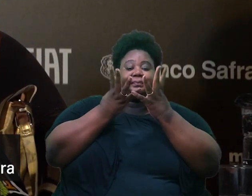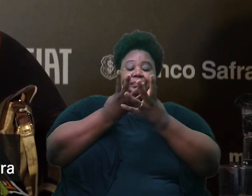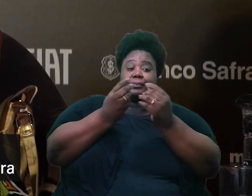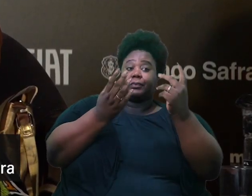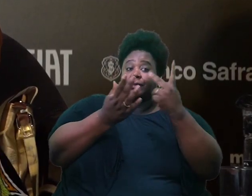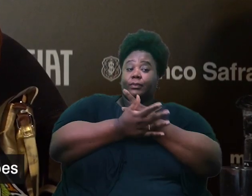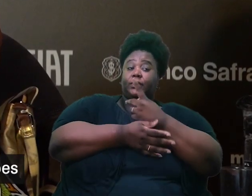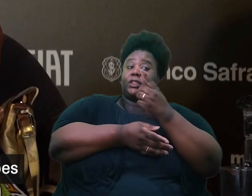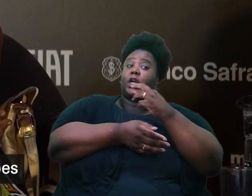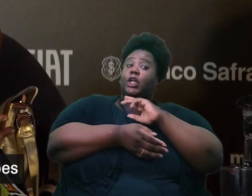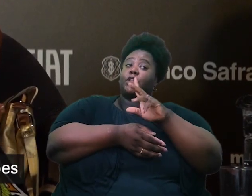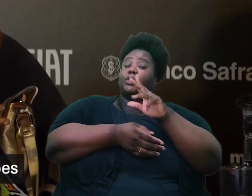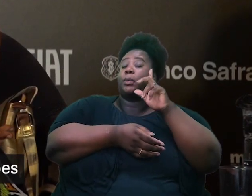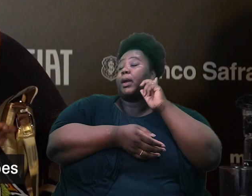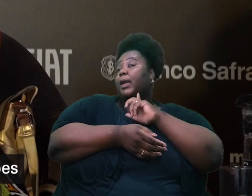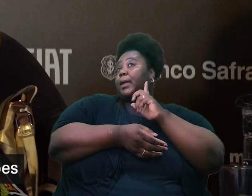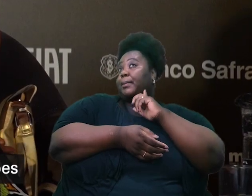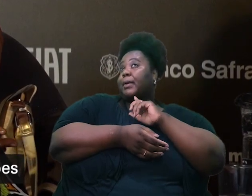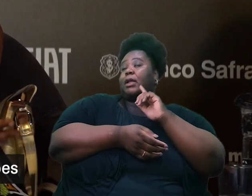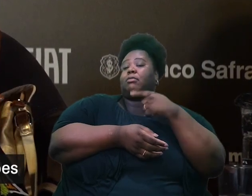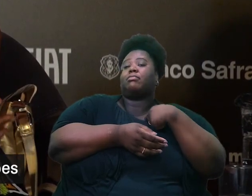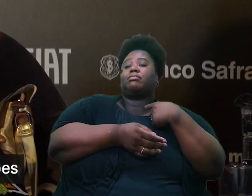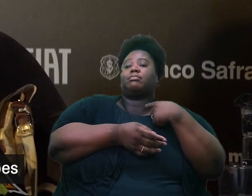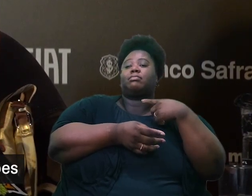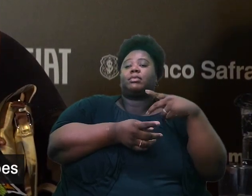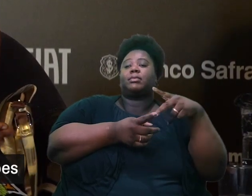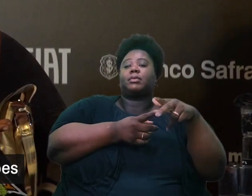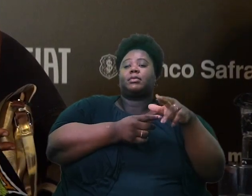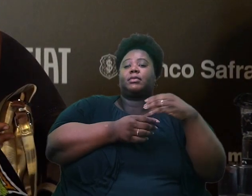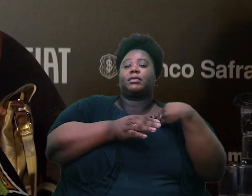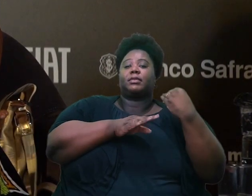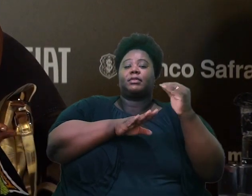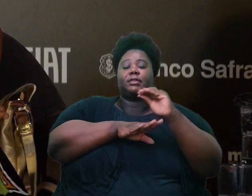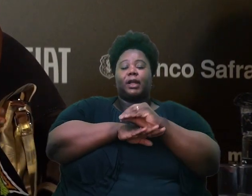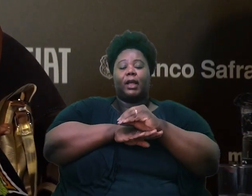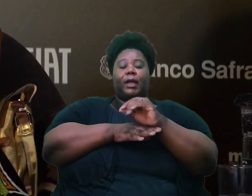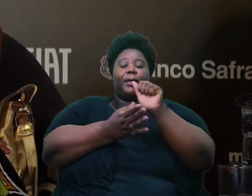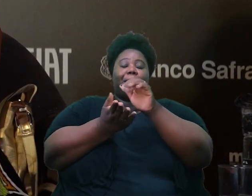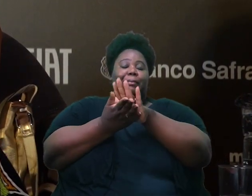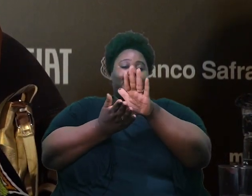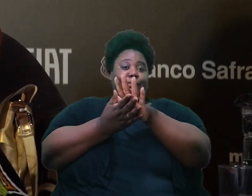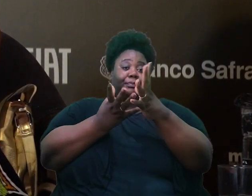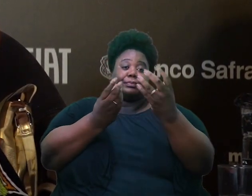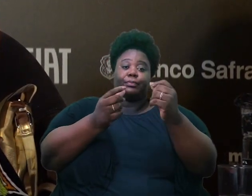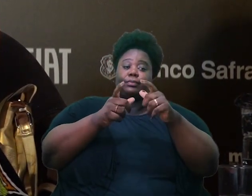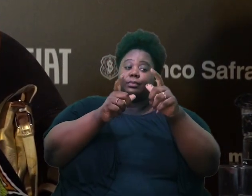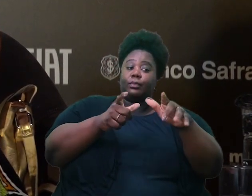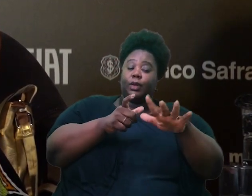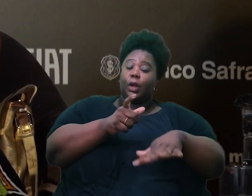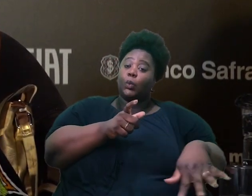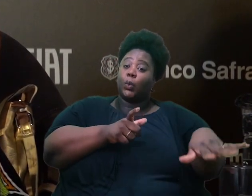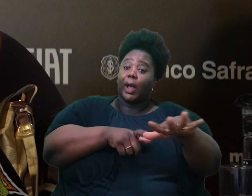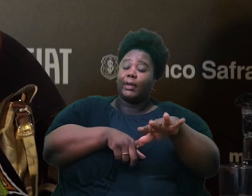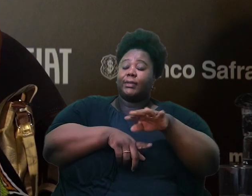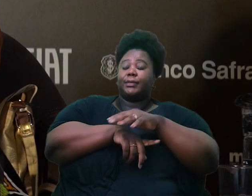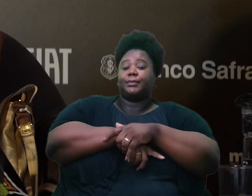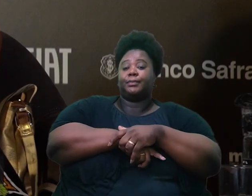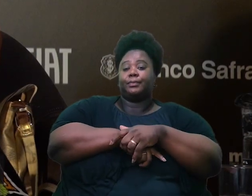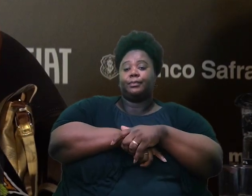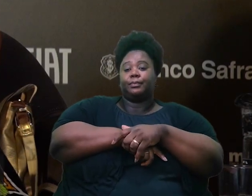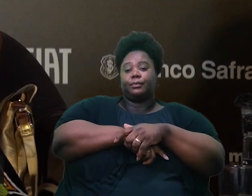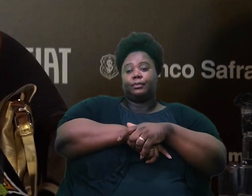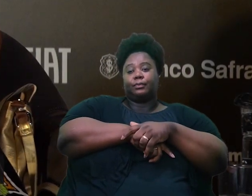mineira me impediu de estar em publicações, né? Em muitos lugares em que